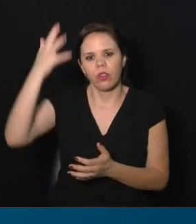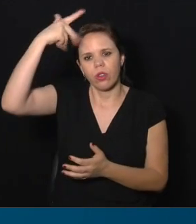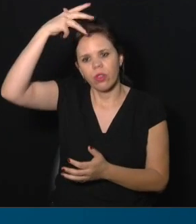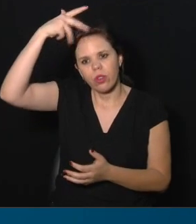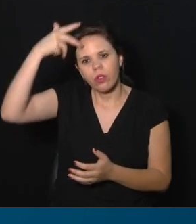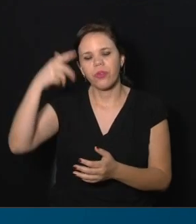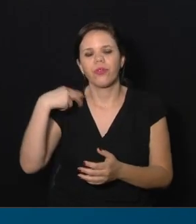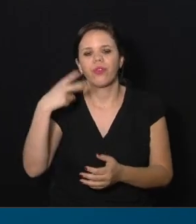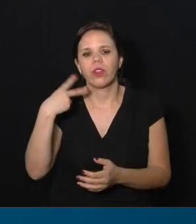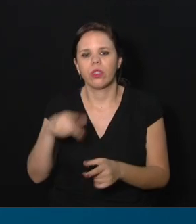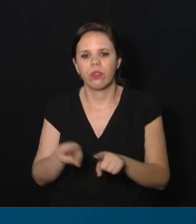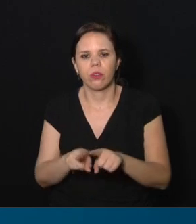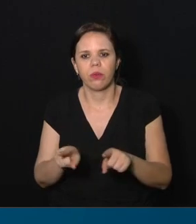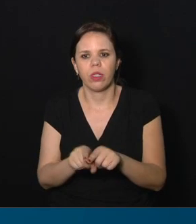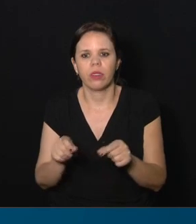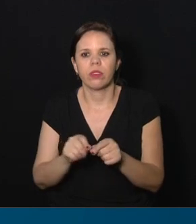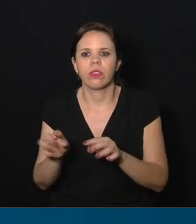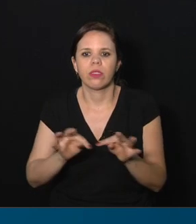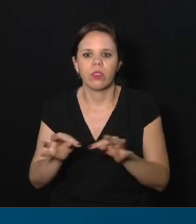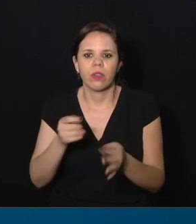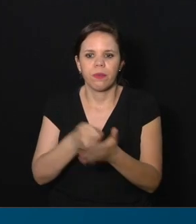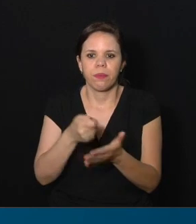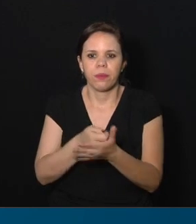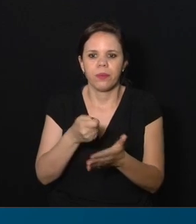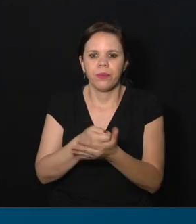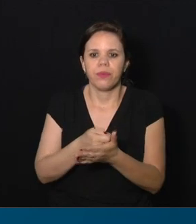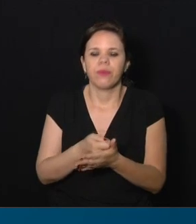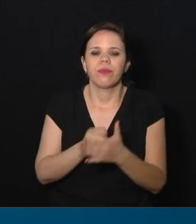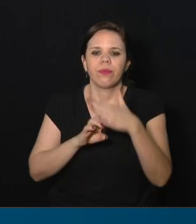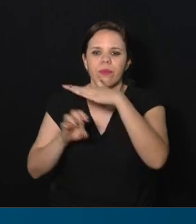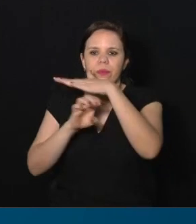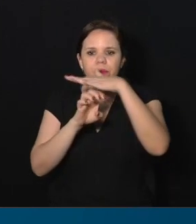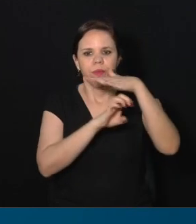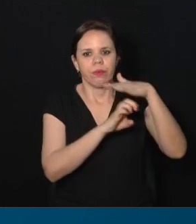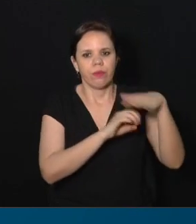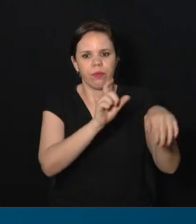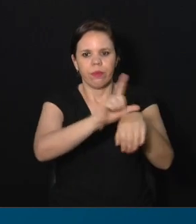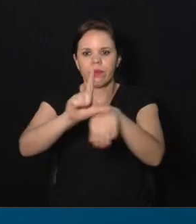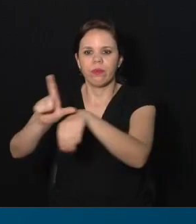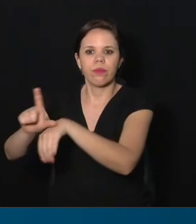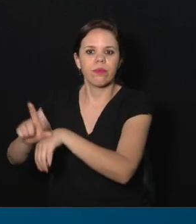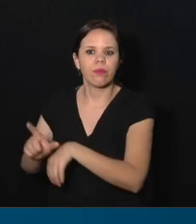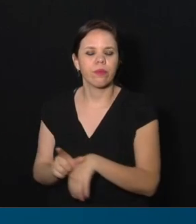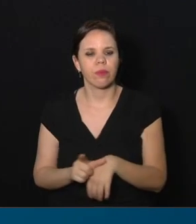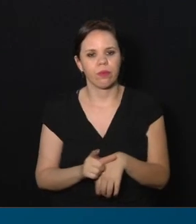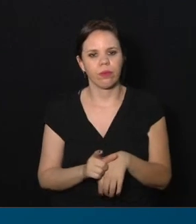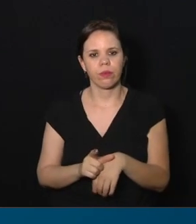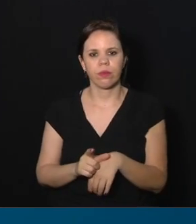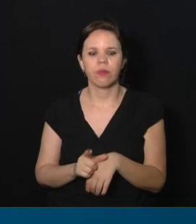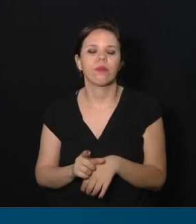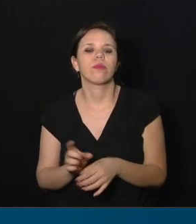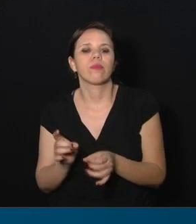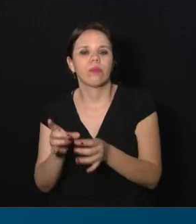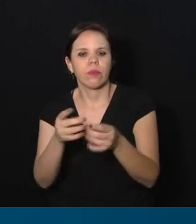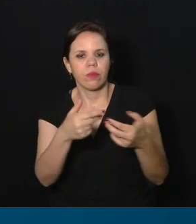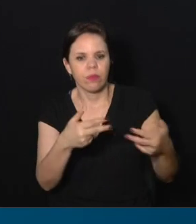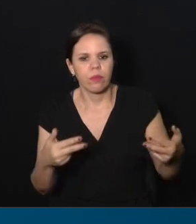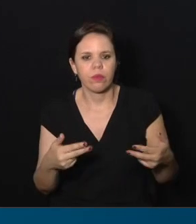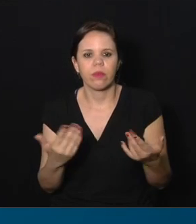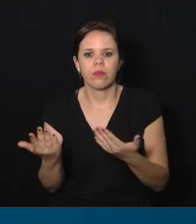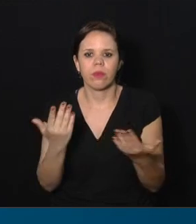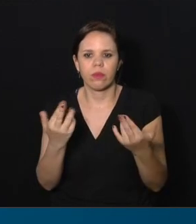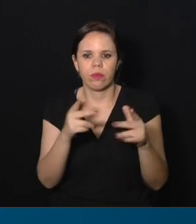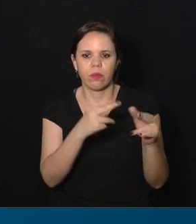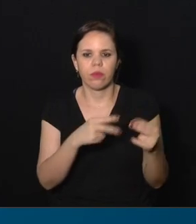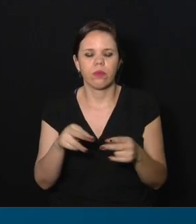Farmadic, com emenda que trata da obrigatoriedade das empresas, lojas, concessionárias ou estabelecimentos similares